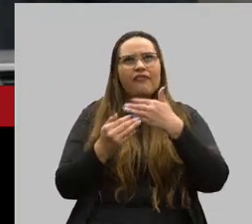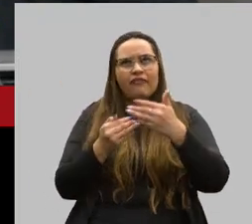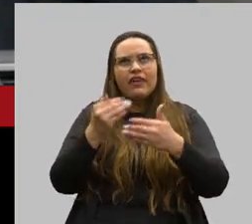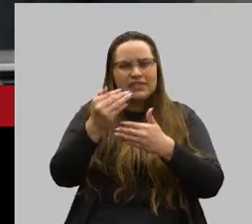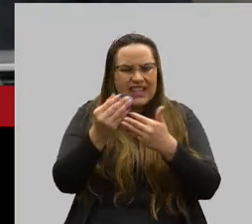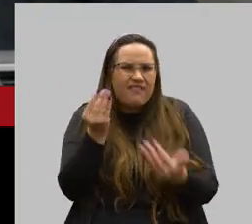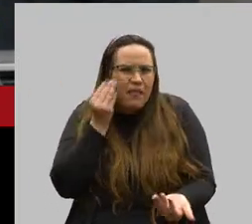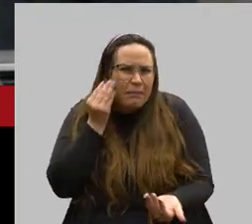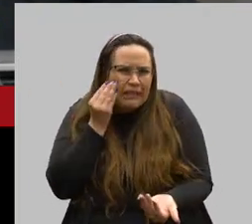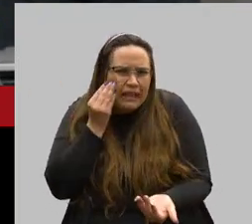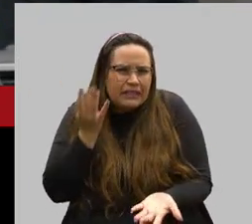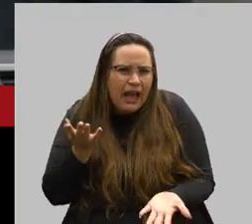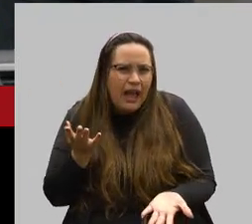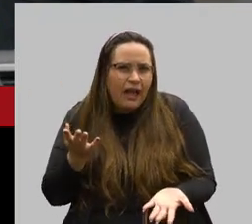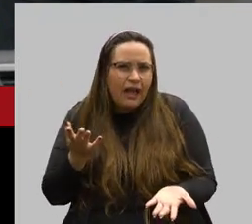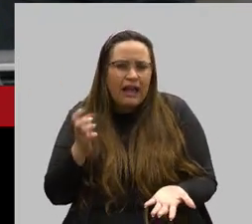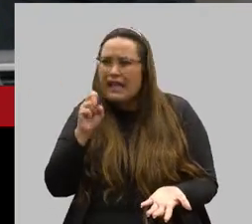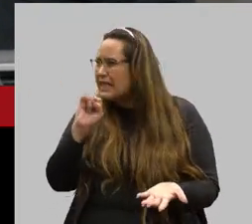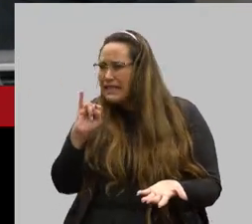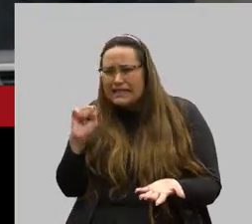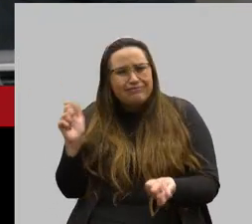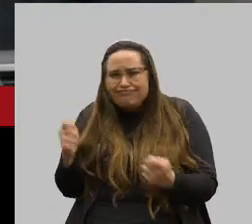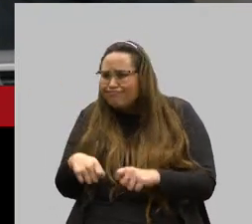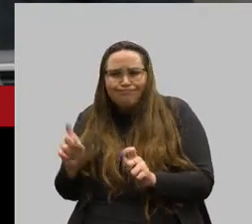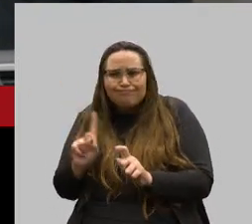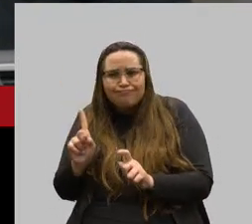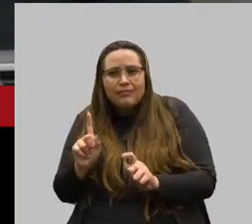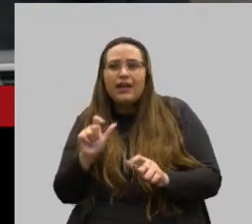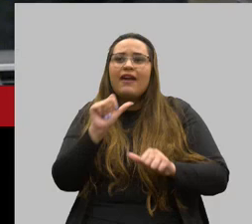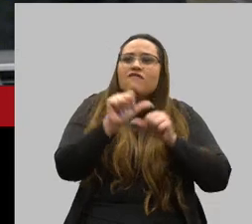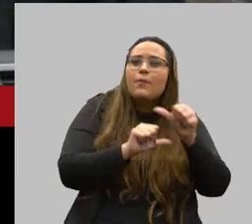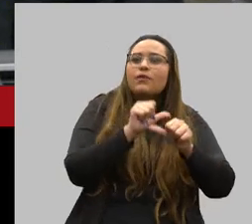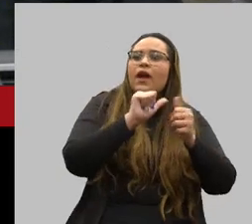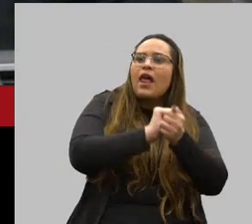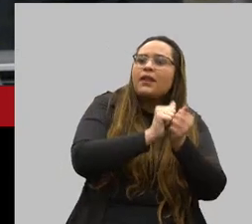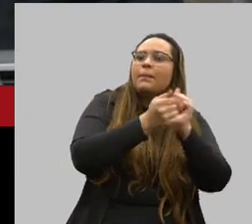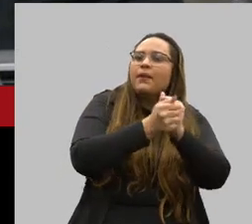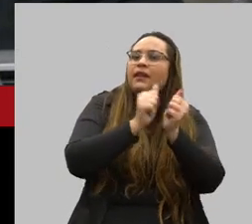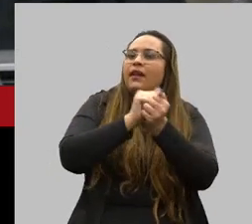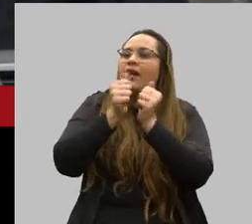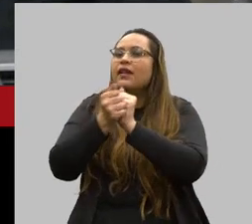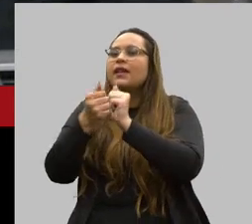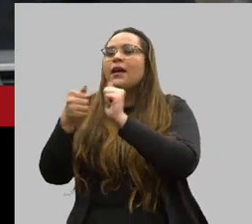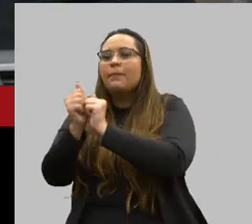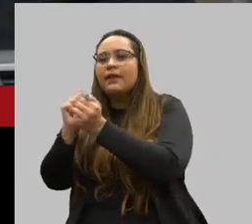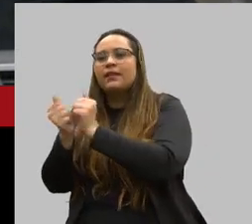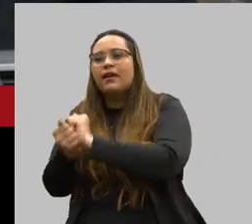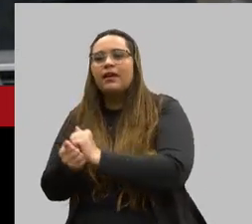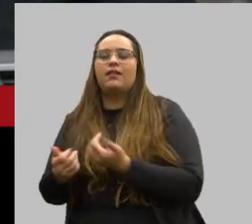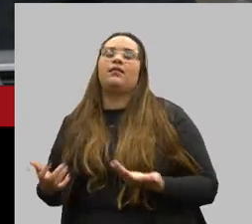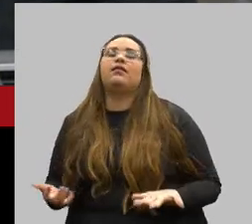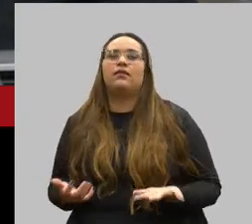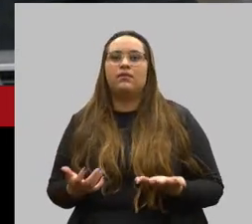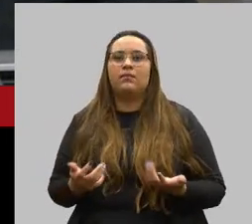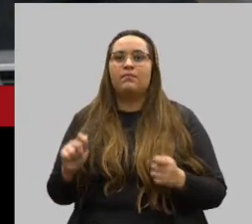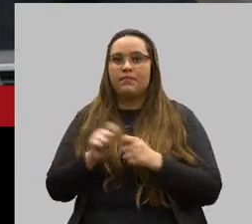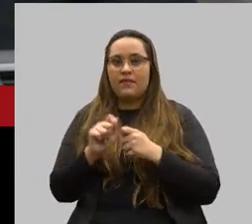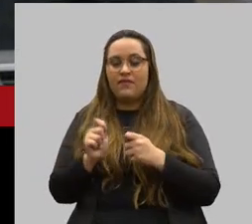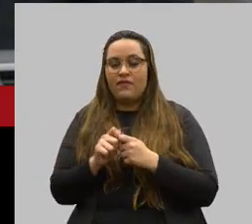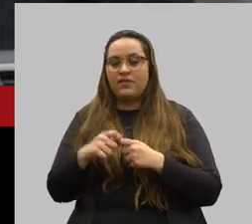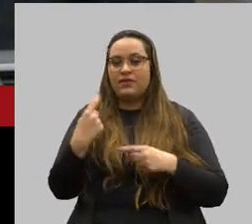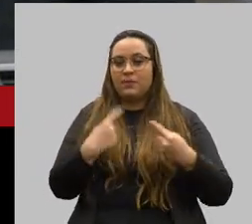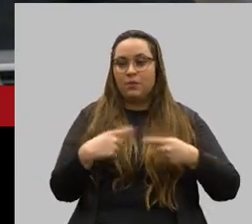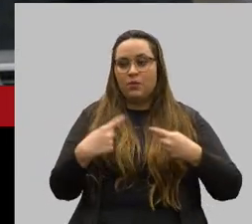tentar se der errado altera altera para fazer políticas de privatização políticas de